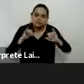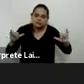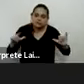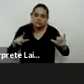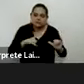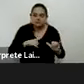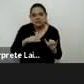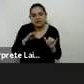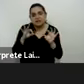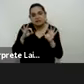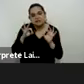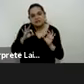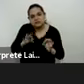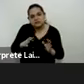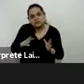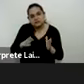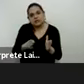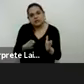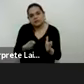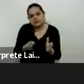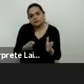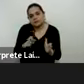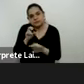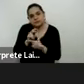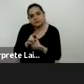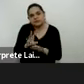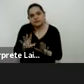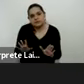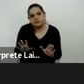de vista. Elas, até mesmo pela